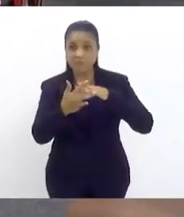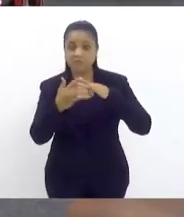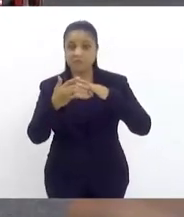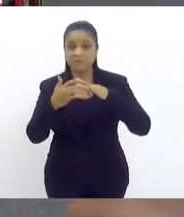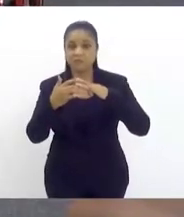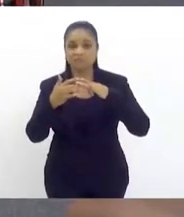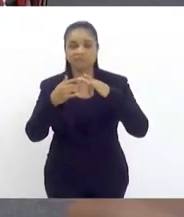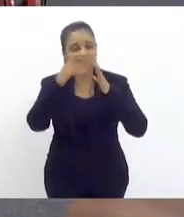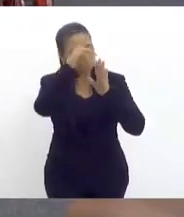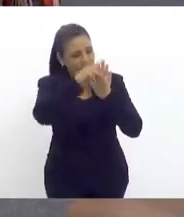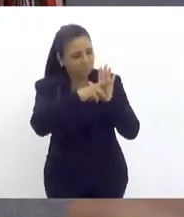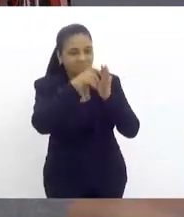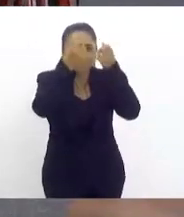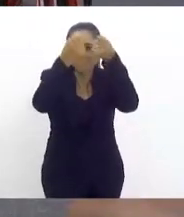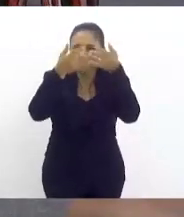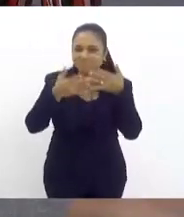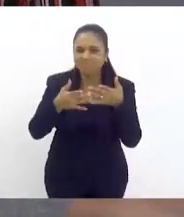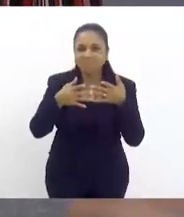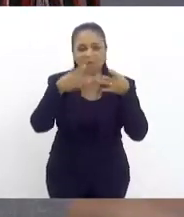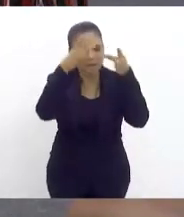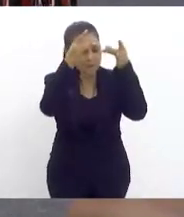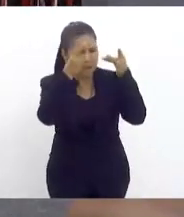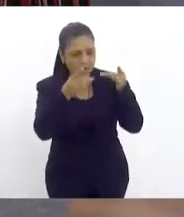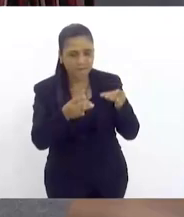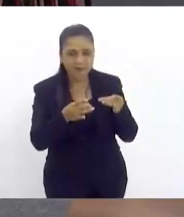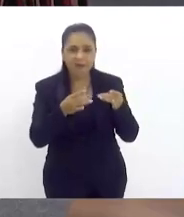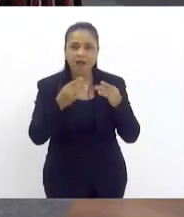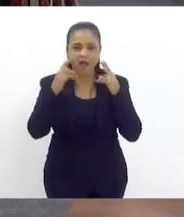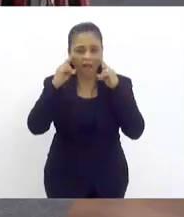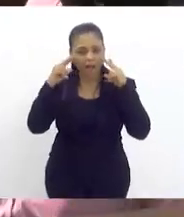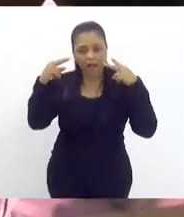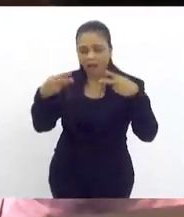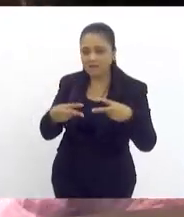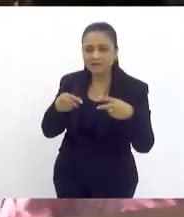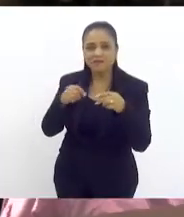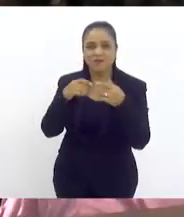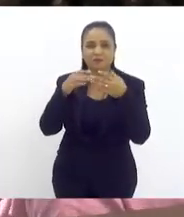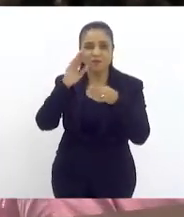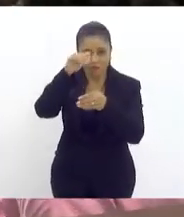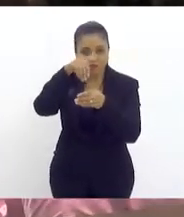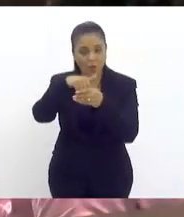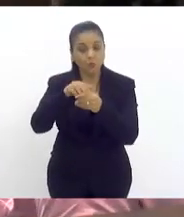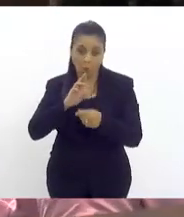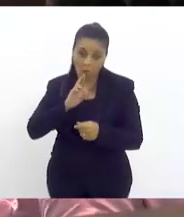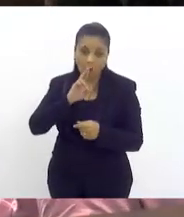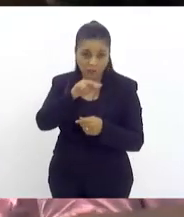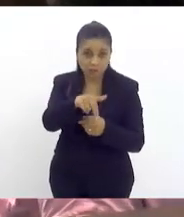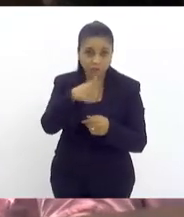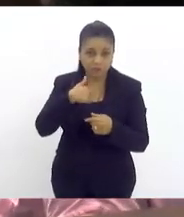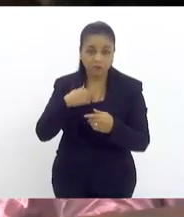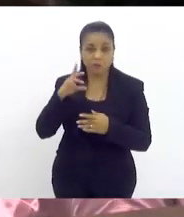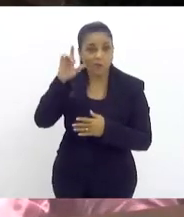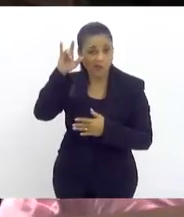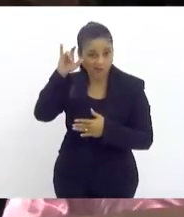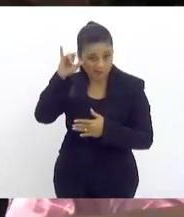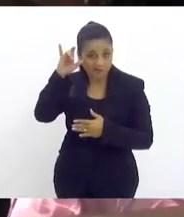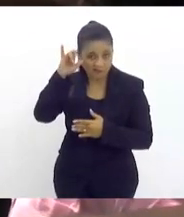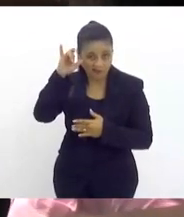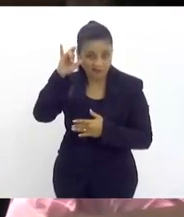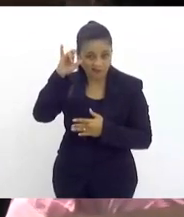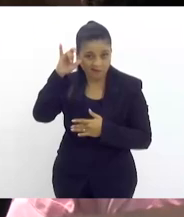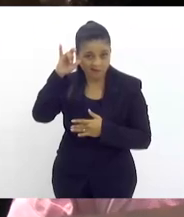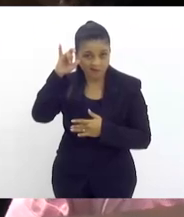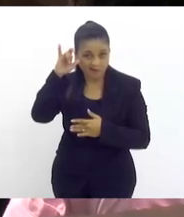falando sobre o projeto, pedindo a nossa atenção em relação ao voto. Então, queria dizer que li, respondi, inclusive, para ele, diretamente no meu Instagram. Então,